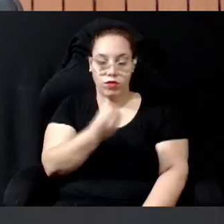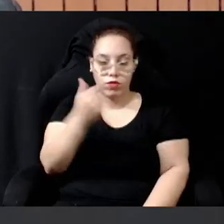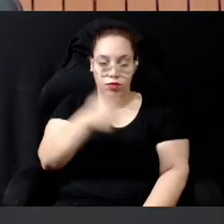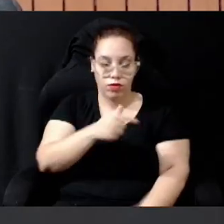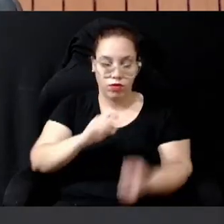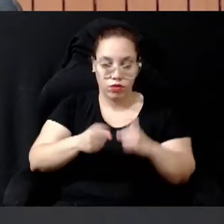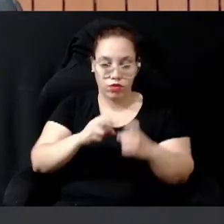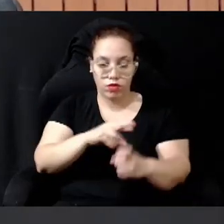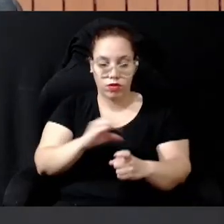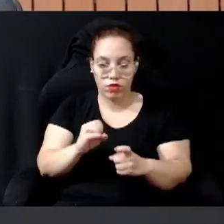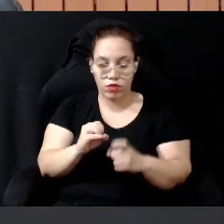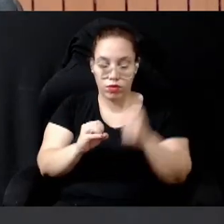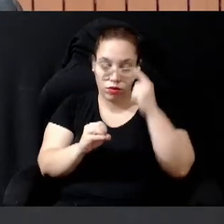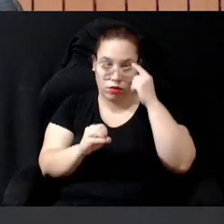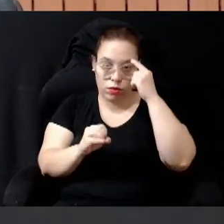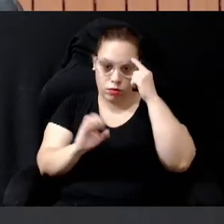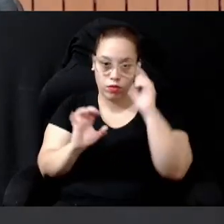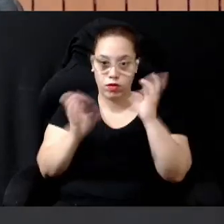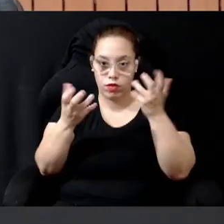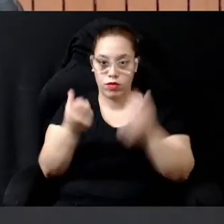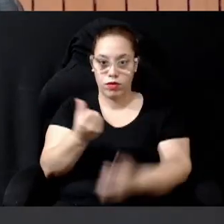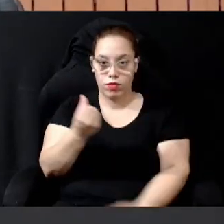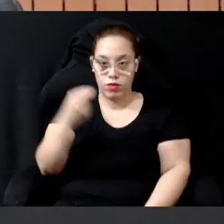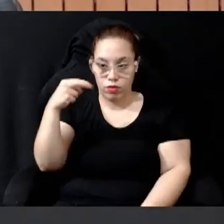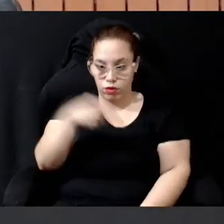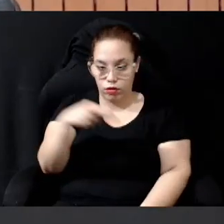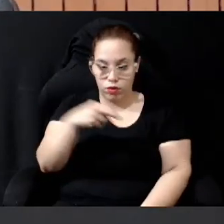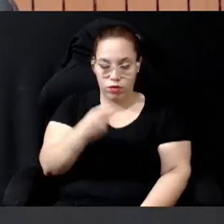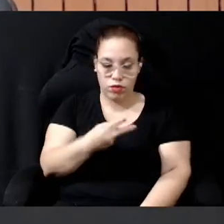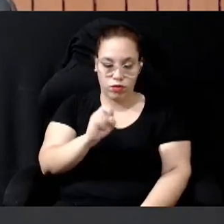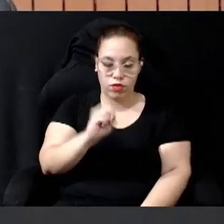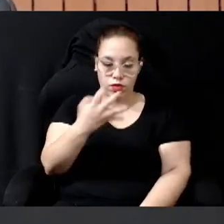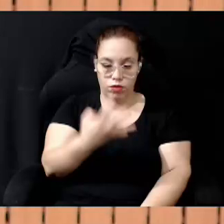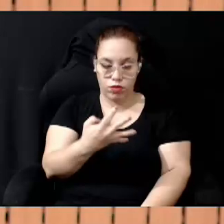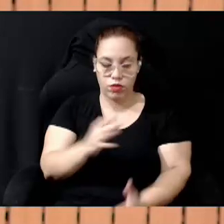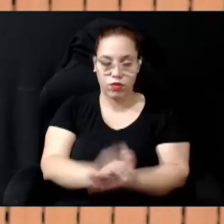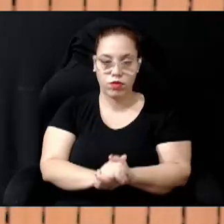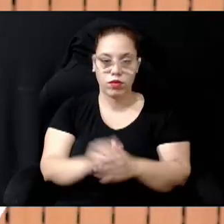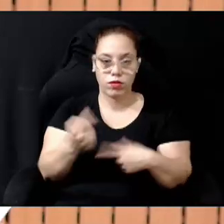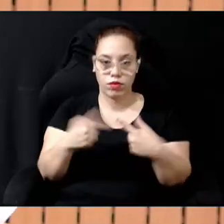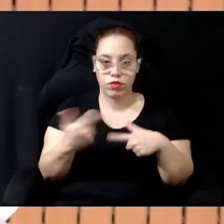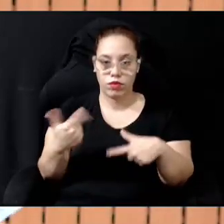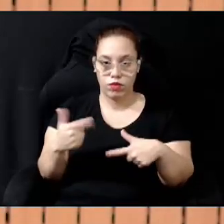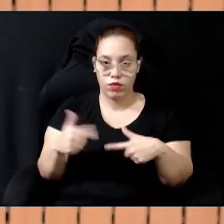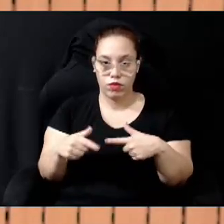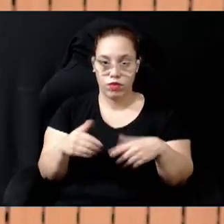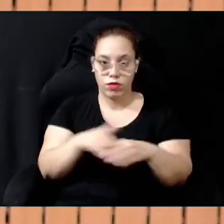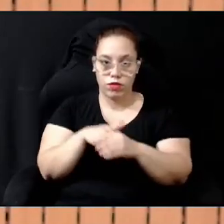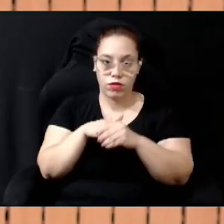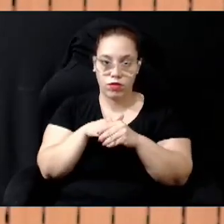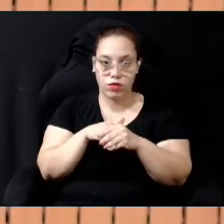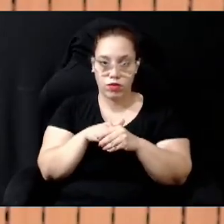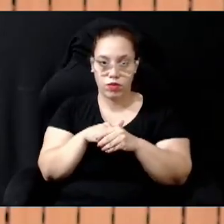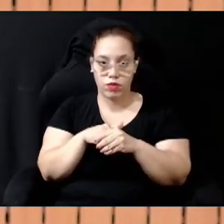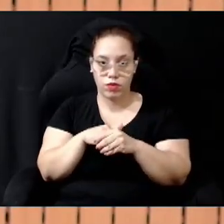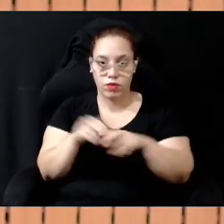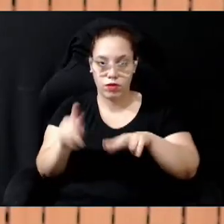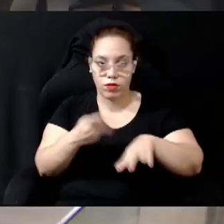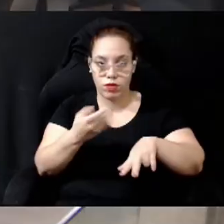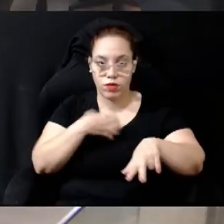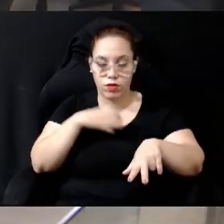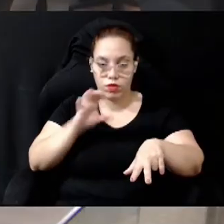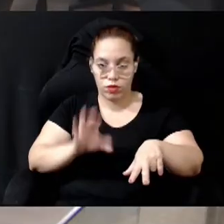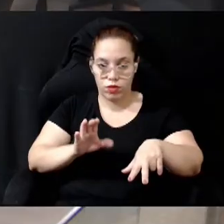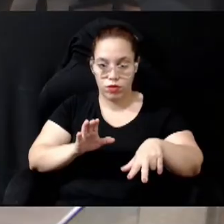ordinária, a ser realizada no dia 6 de novembro de 2024. Em discussão, não havendo vereador a discutir, em votação. Vereadores favoráveis permaneçam como